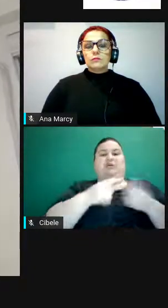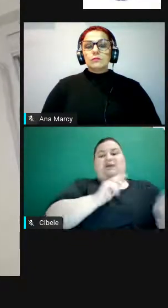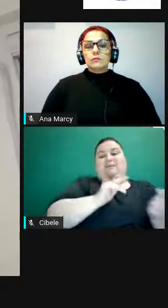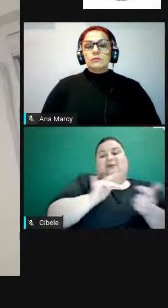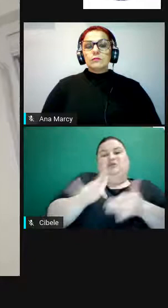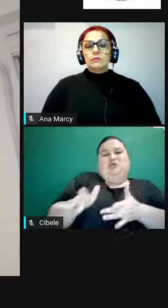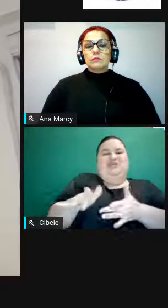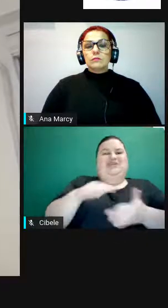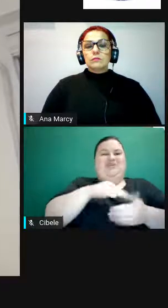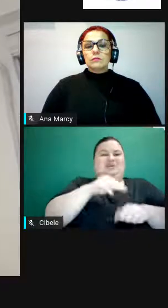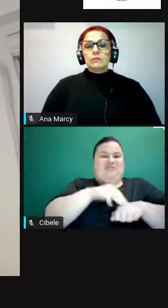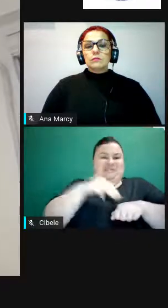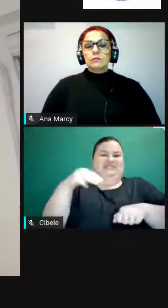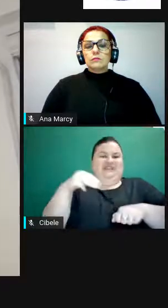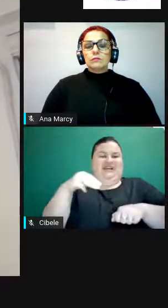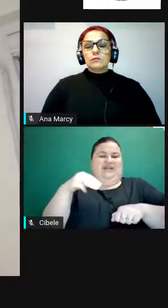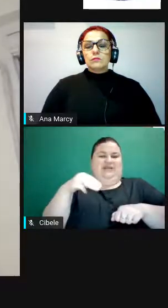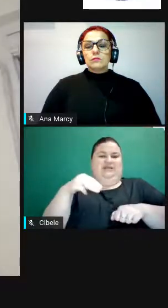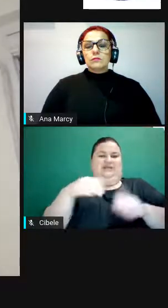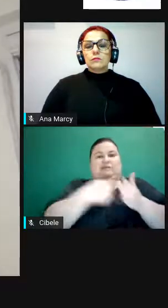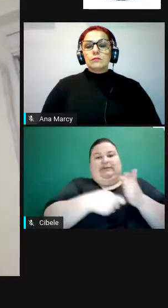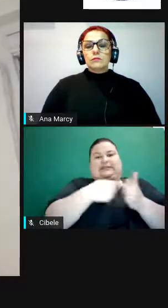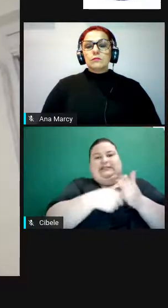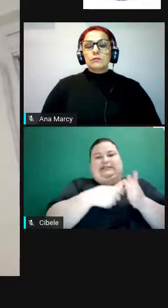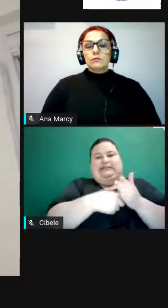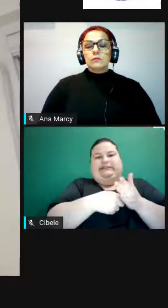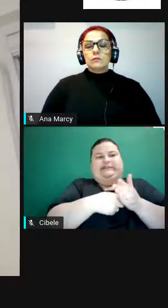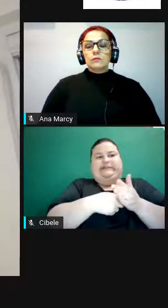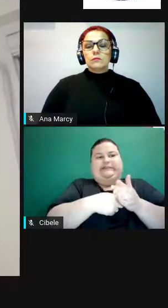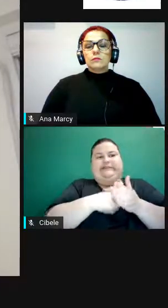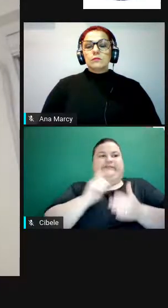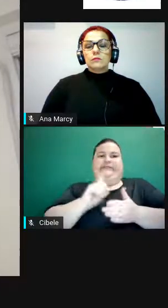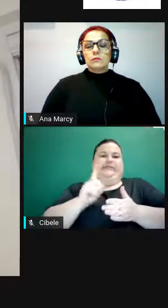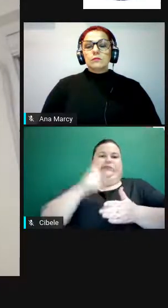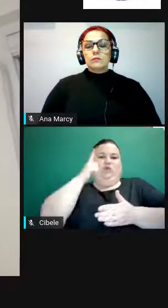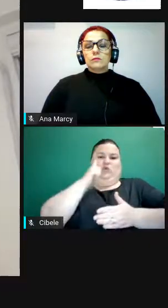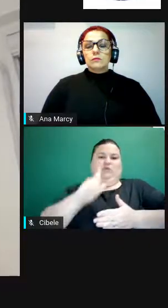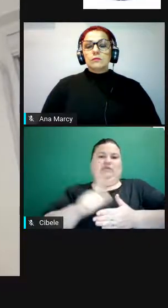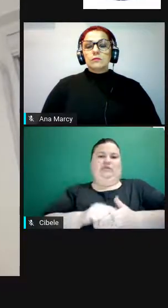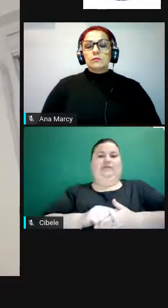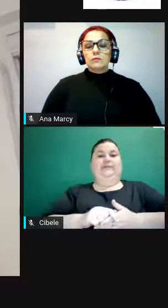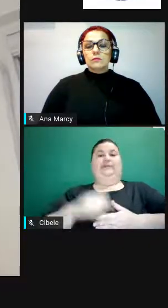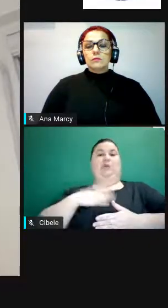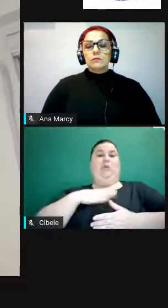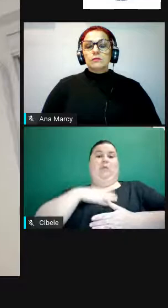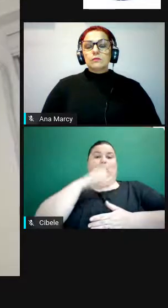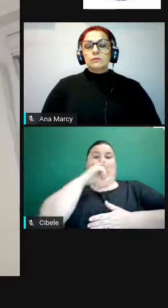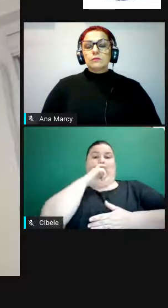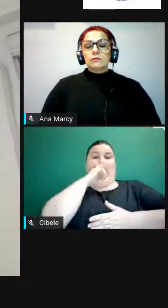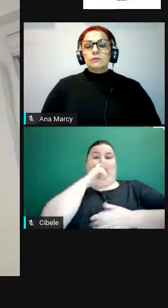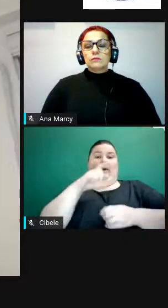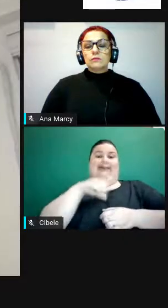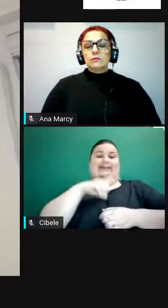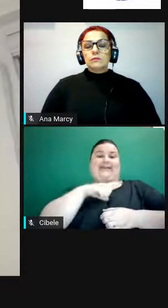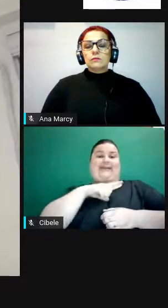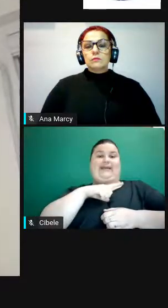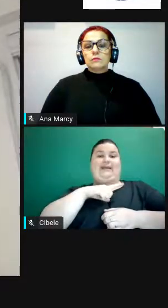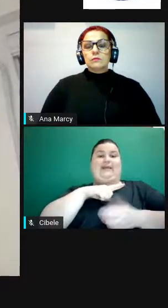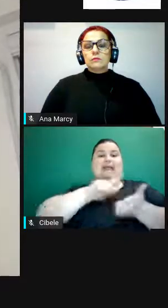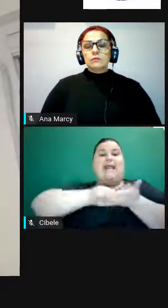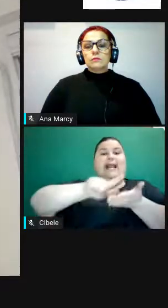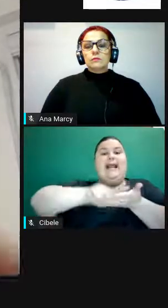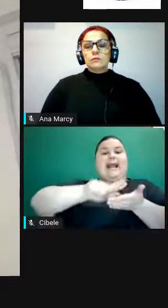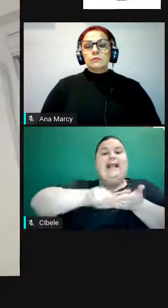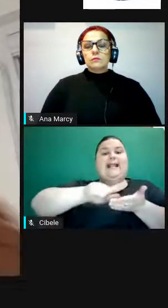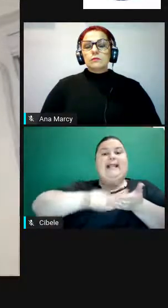certo e o meu pai ele tem uma lavagem de carros e eu quando eu vou sair no berçário eu tenho eu vou trabalhar com meu pai na Lavagem dele e